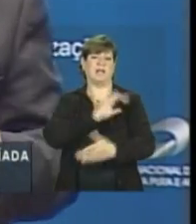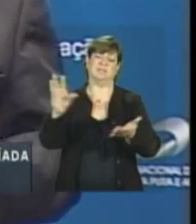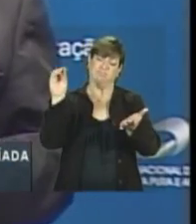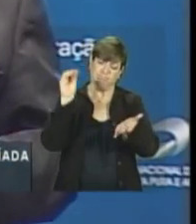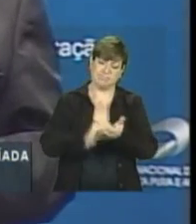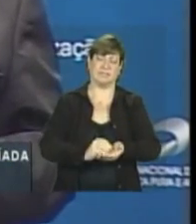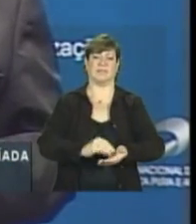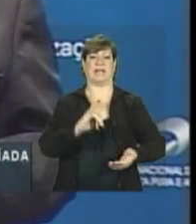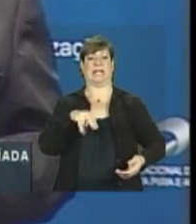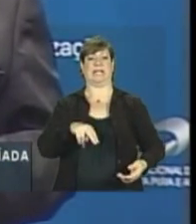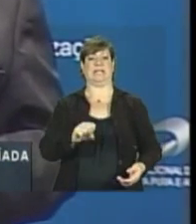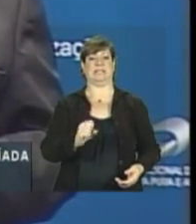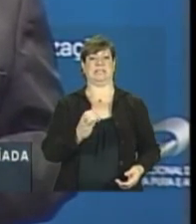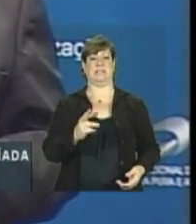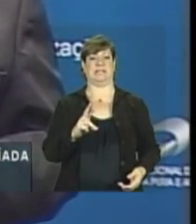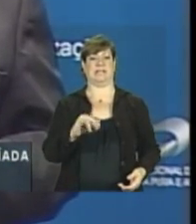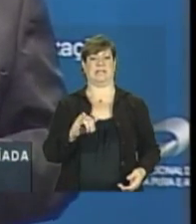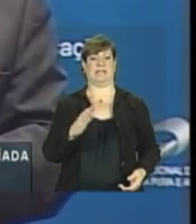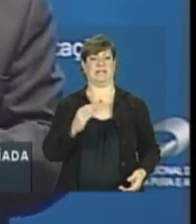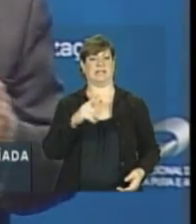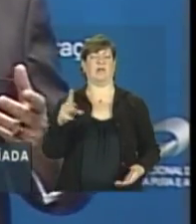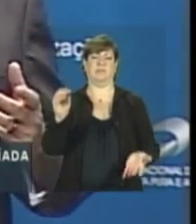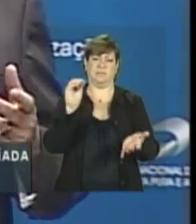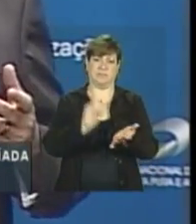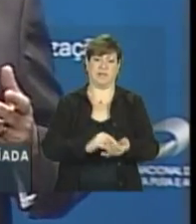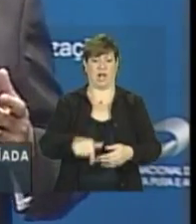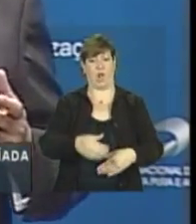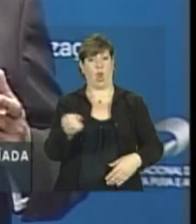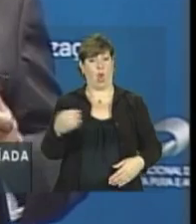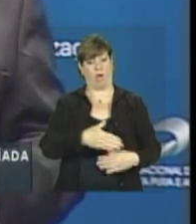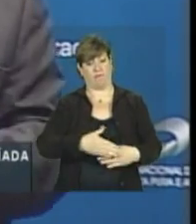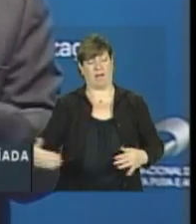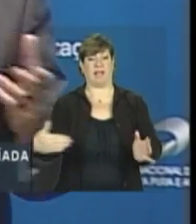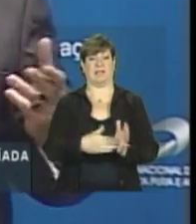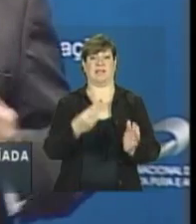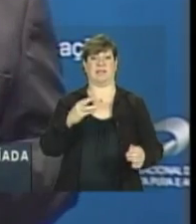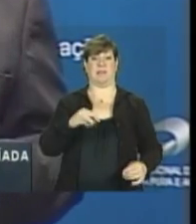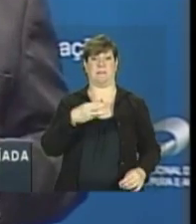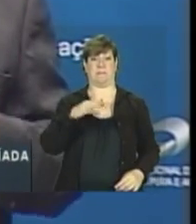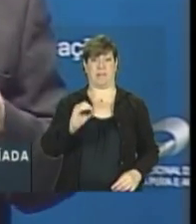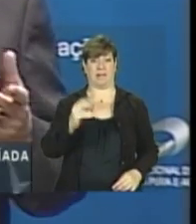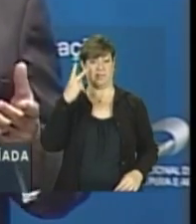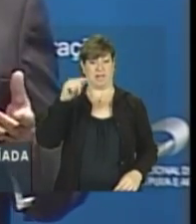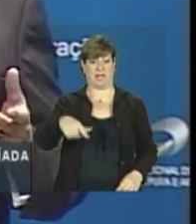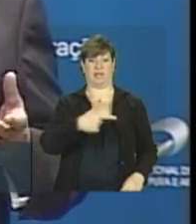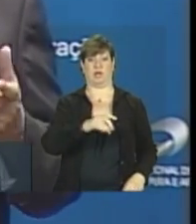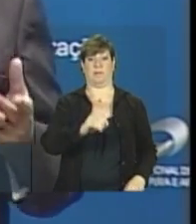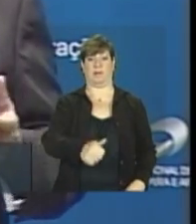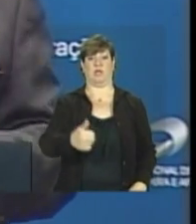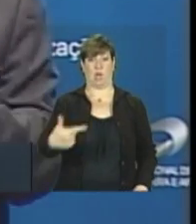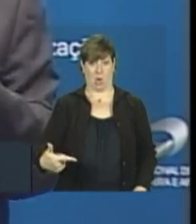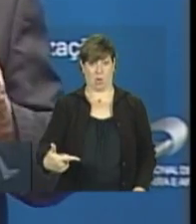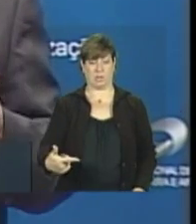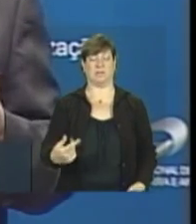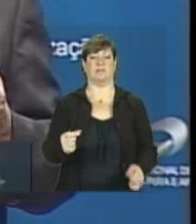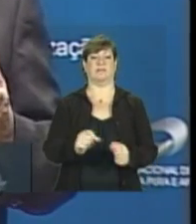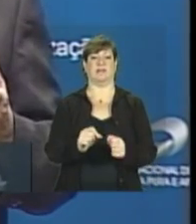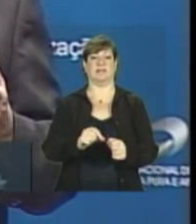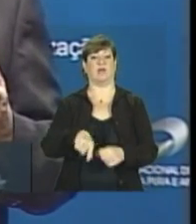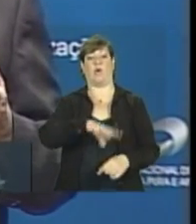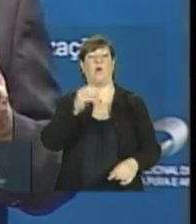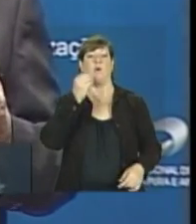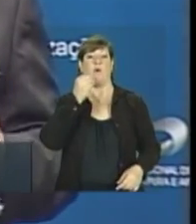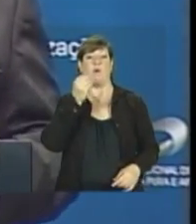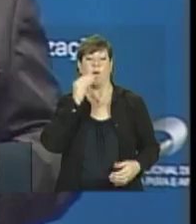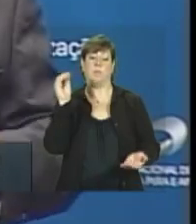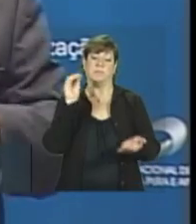se inscreverem nessa nova quadra que se abre aí, que durante esse mês de março, né, nós teremos a oportunidade